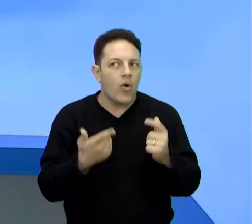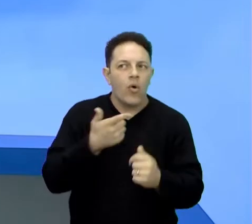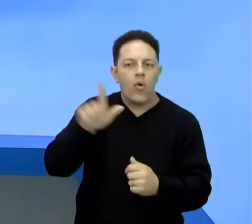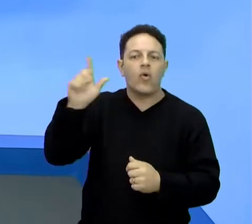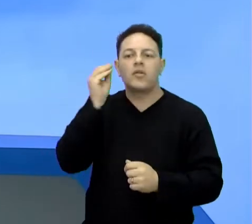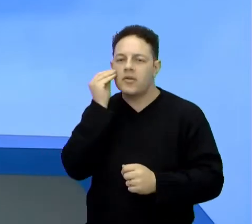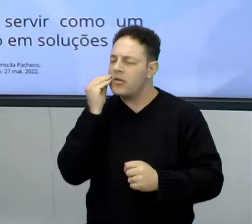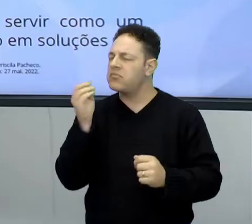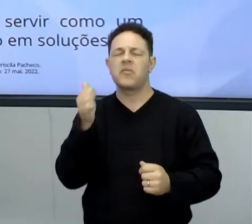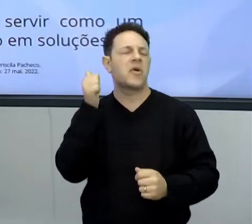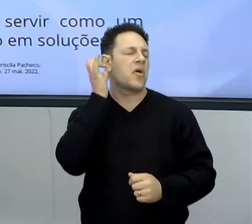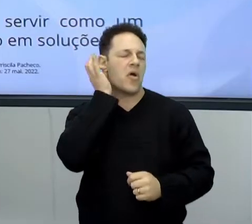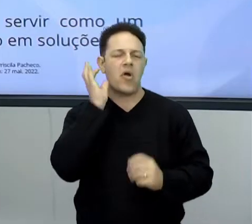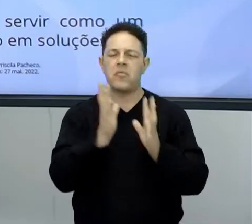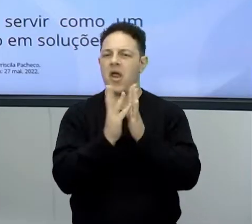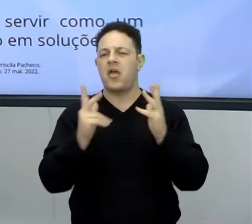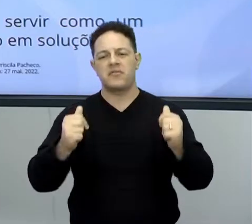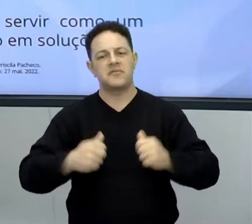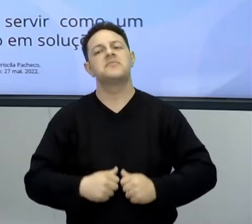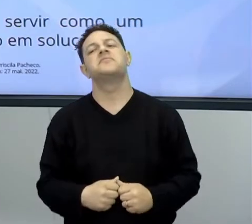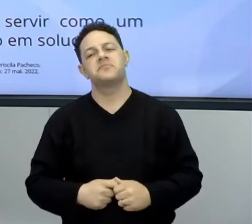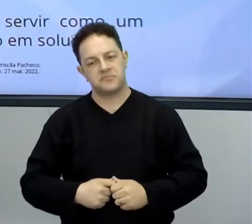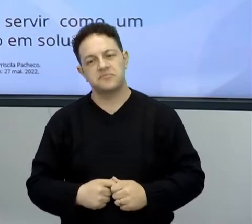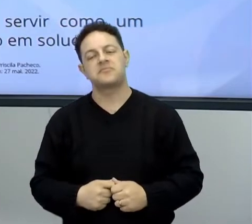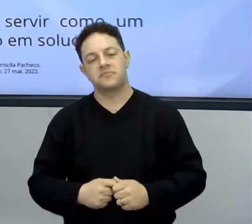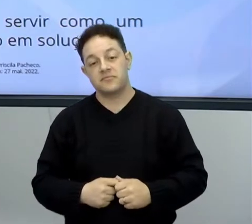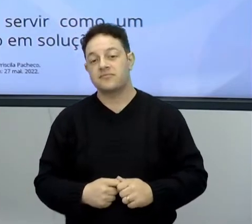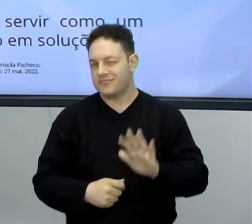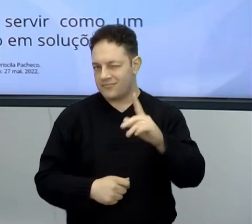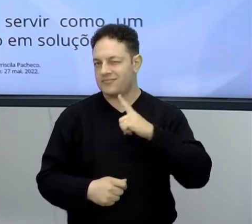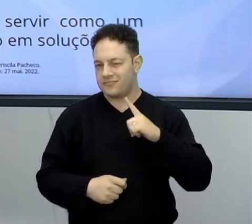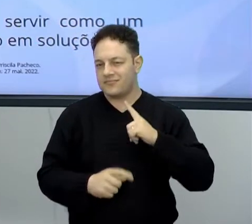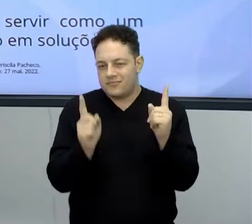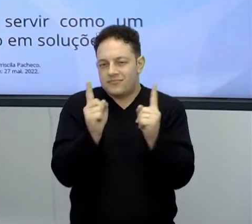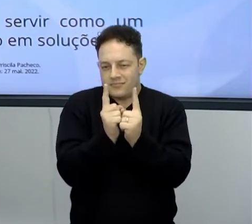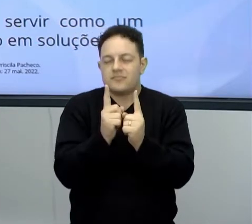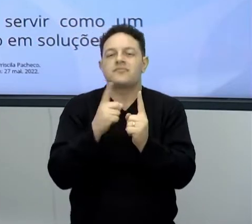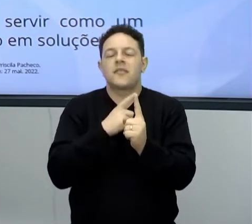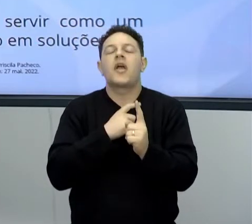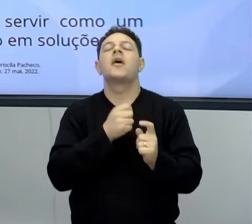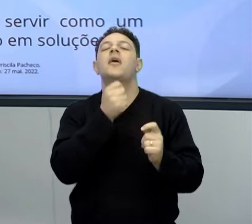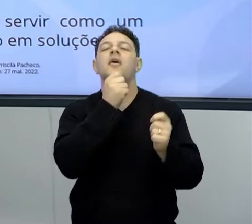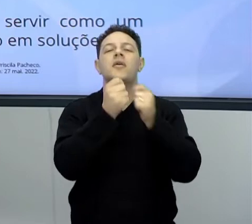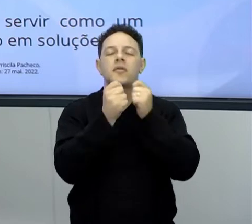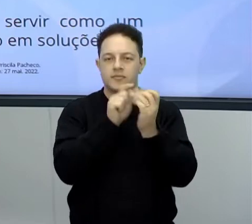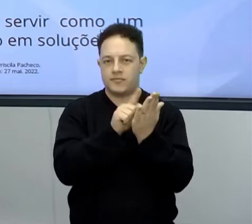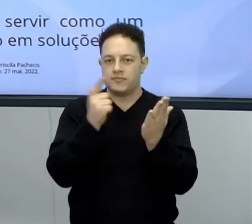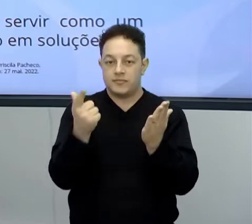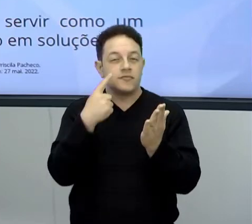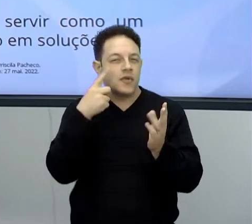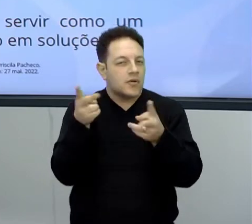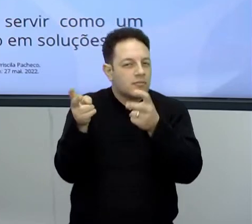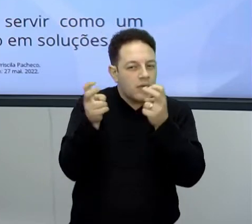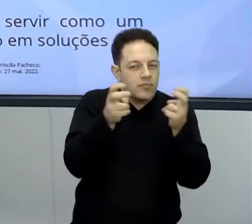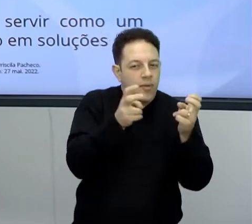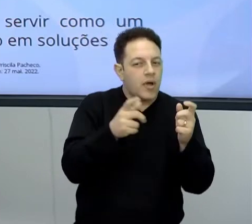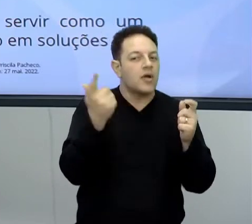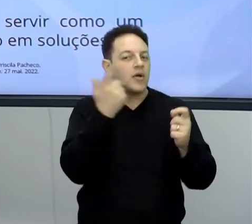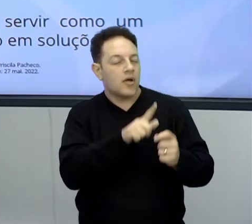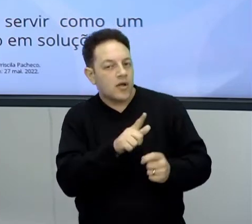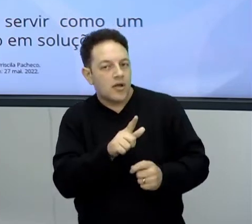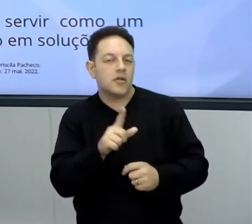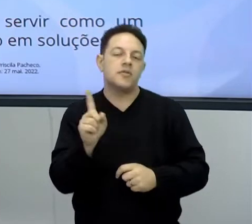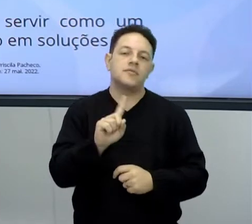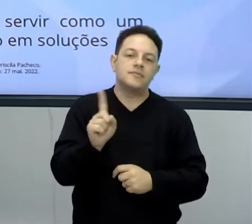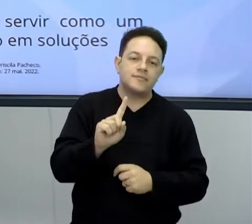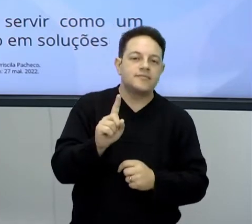Olha, maravilhoso isso. Muito bem. E aí a gente tem um trechinho aí de uma reportagem para vocês observarem se vocês conseguem